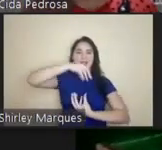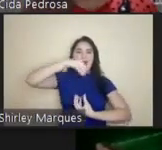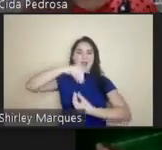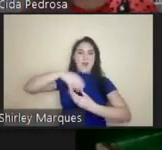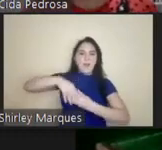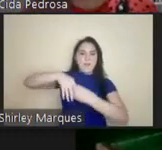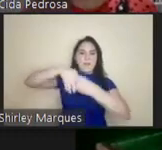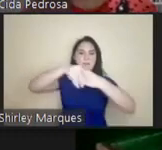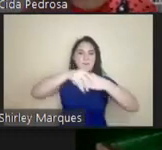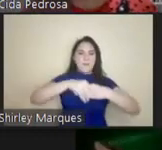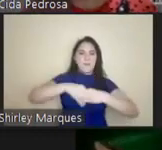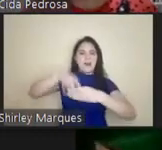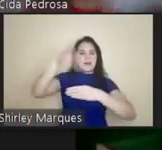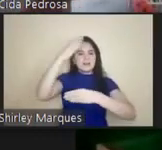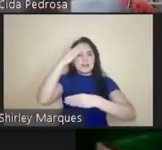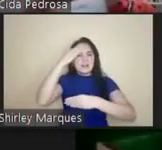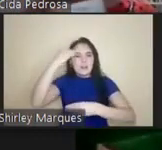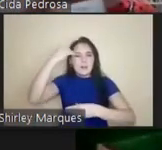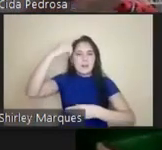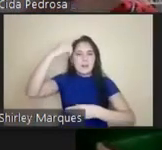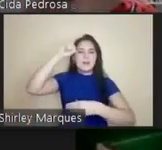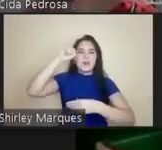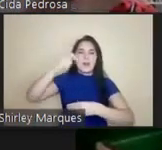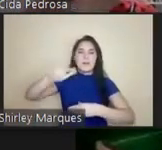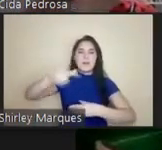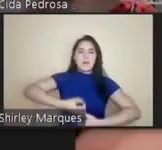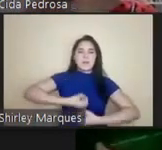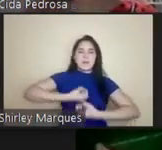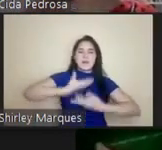recolha a sabedoria, para que noutra poesia eu possa